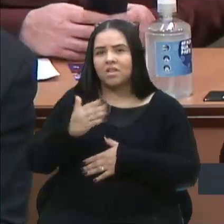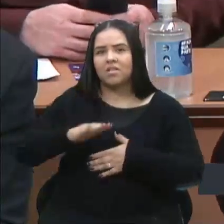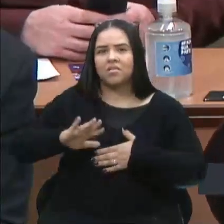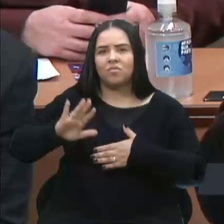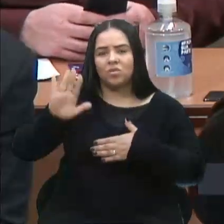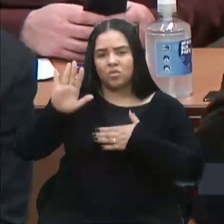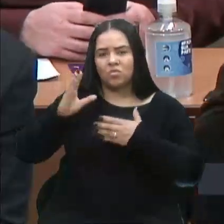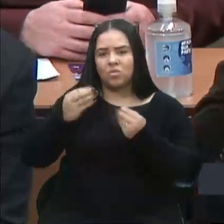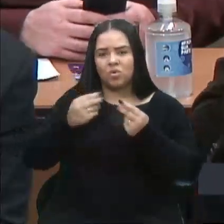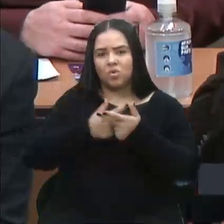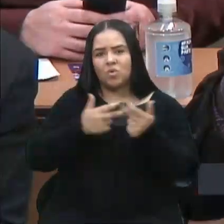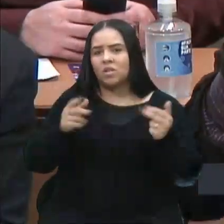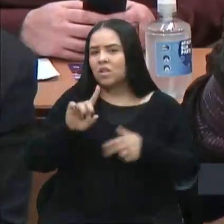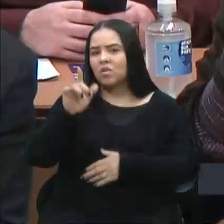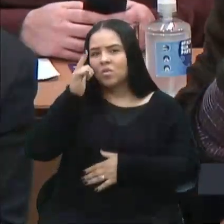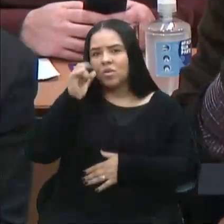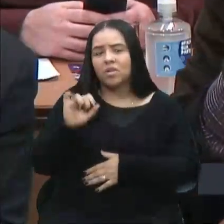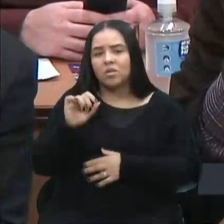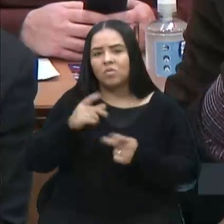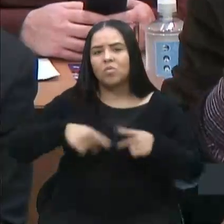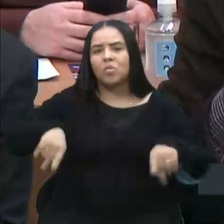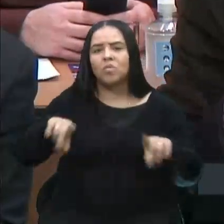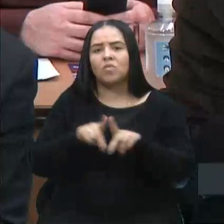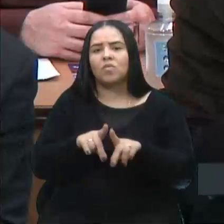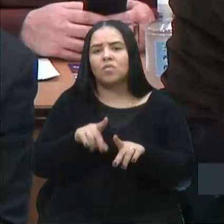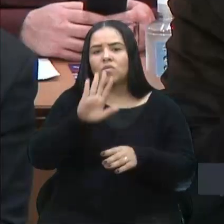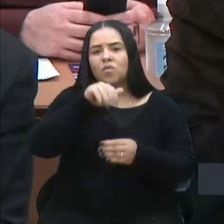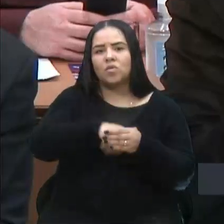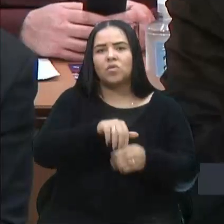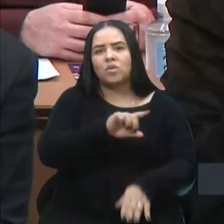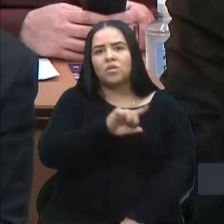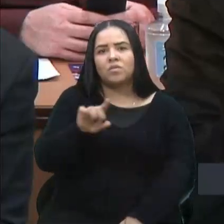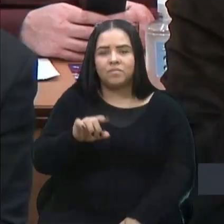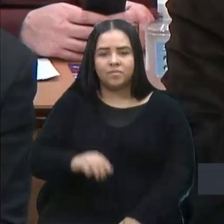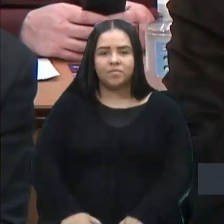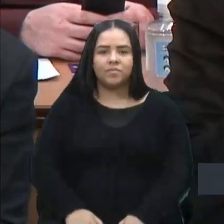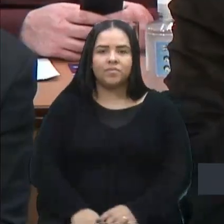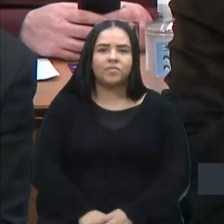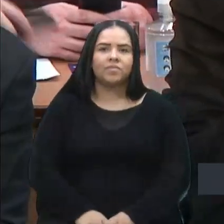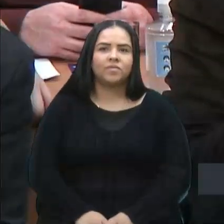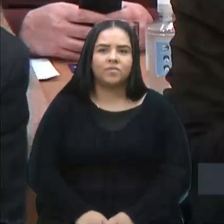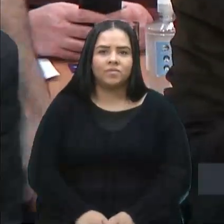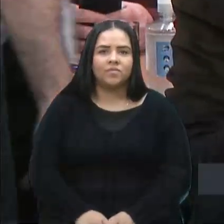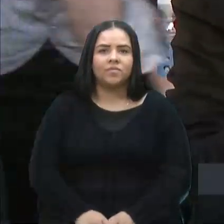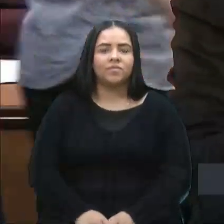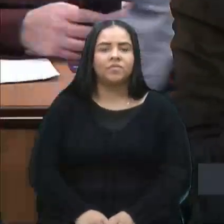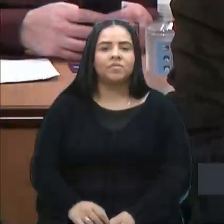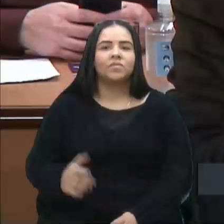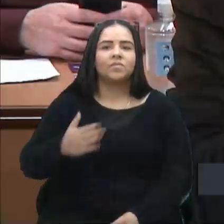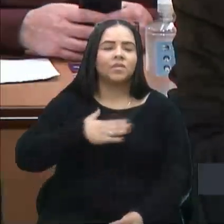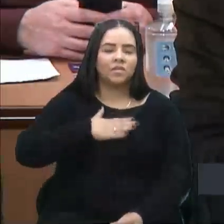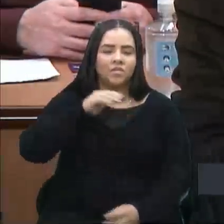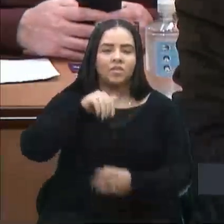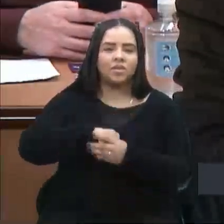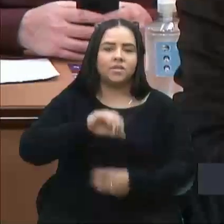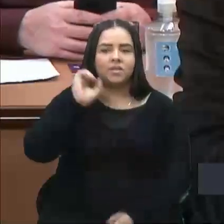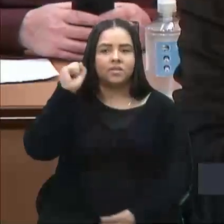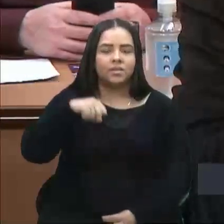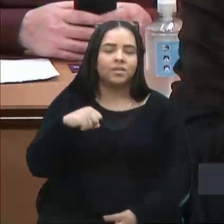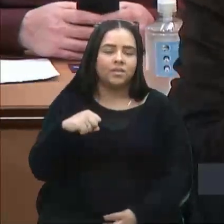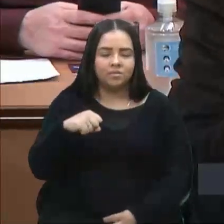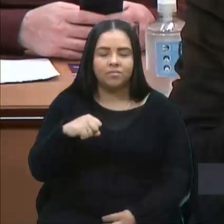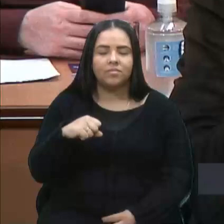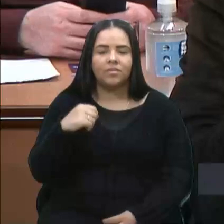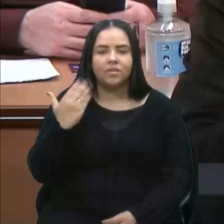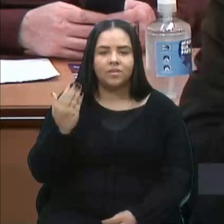não cumpriu. E aí o povo nas urnas disse não. Para declarar o voto, então, presidenta. O meu voto é favorável a